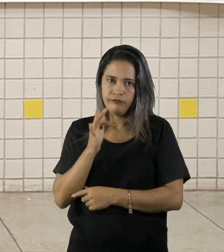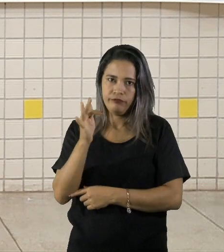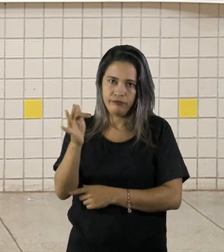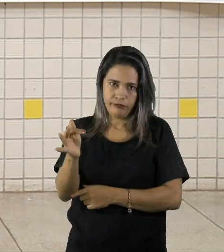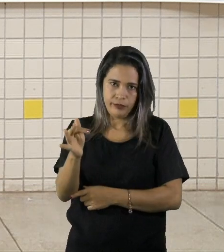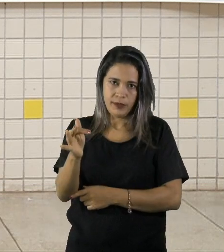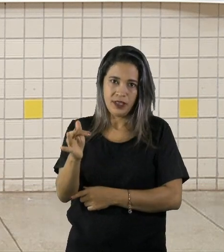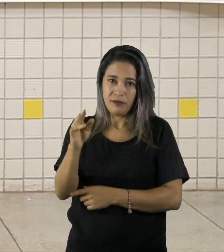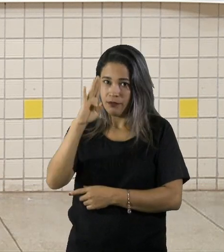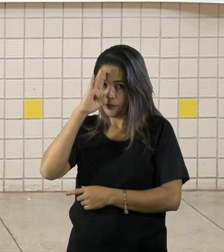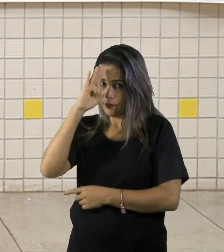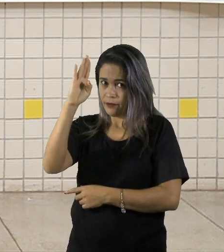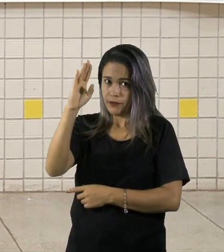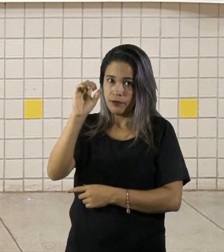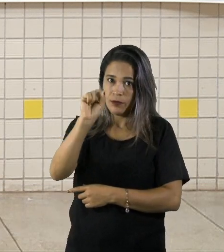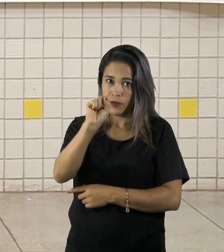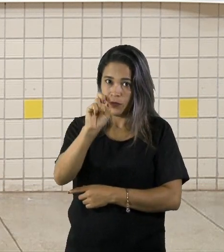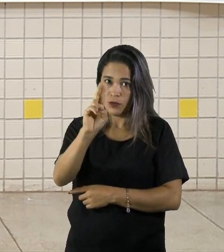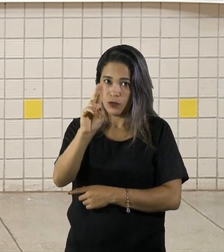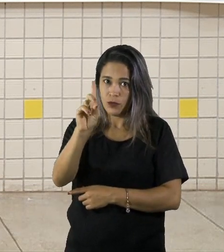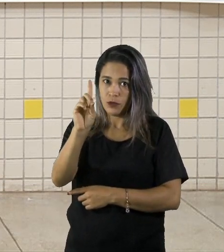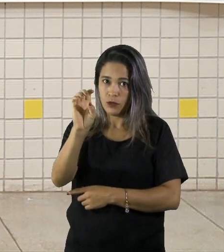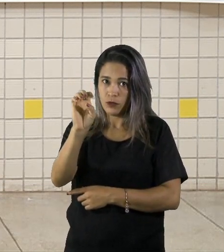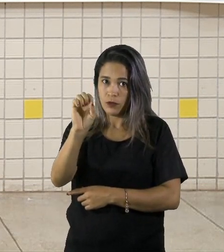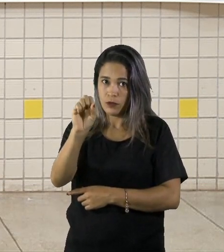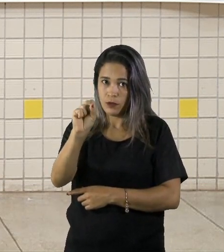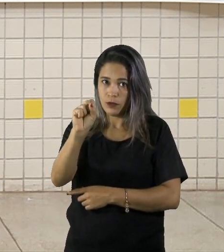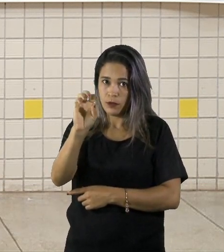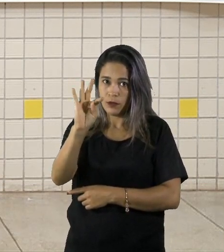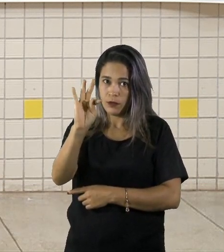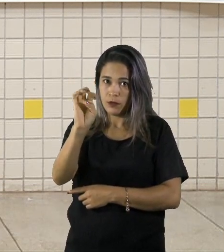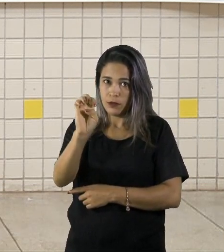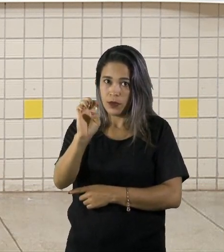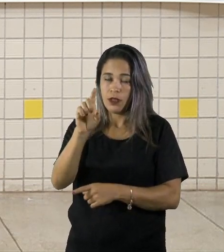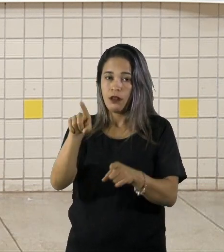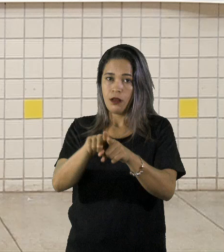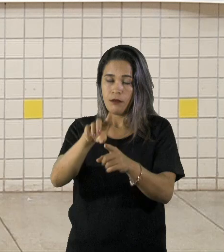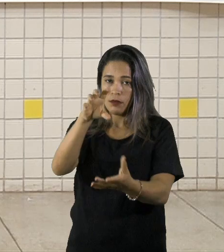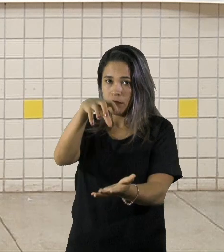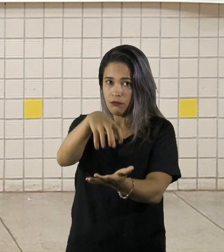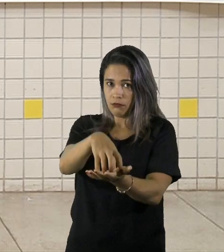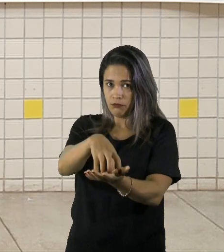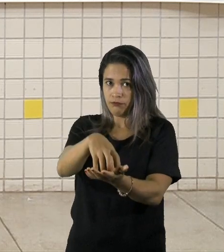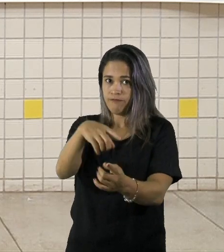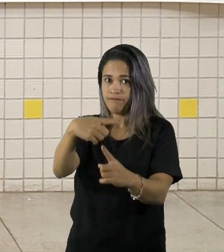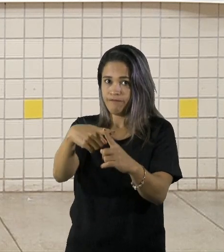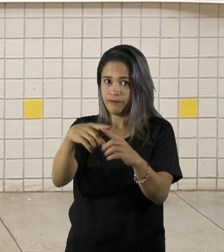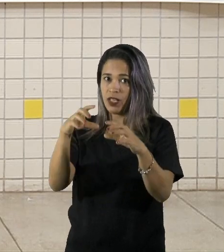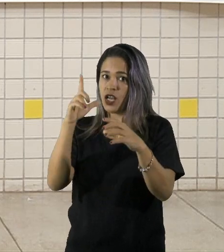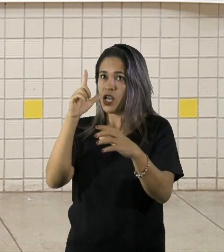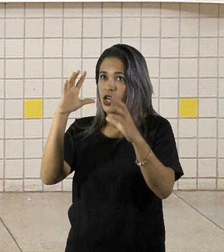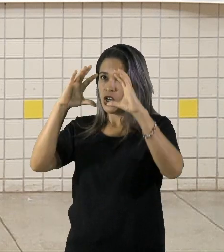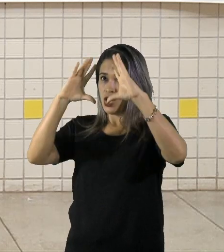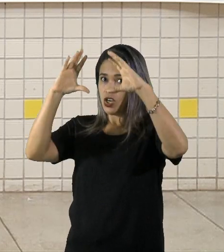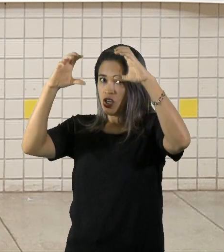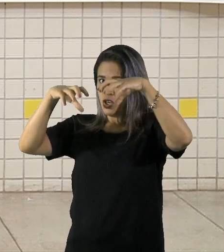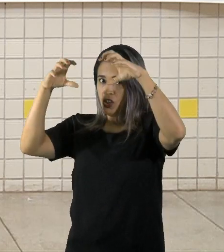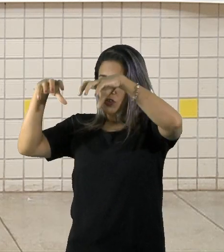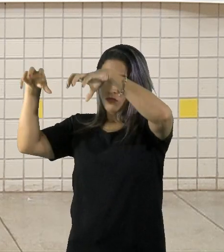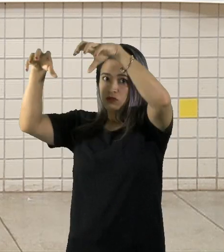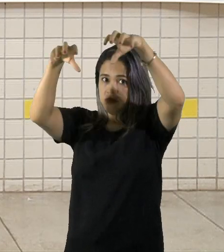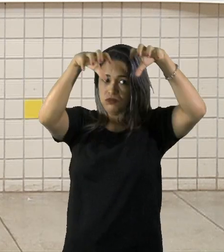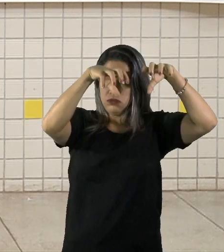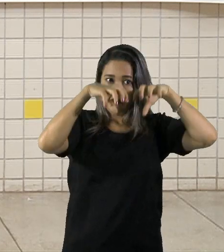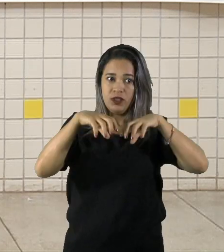região sudeste e na região centro-oeste, porque a chuva não vai continuar andando pelo nosso país. Ela vai ficar concentrada